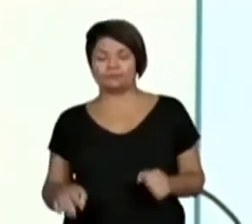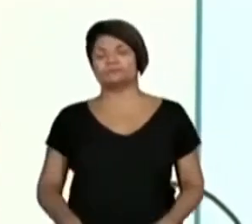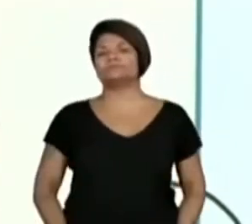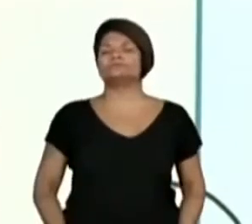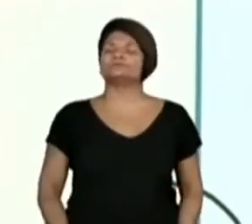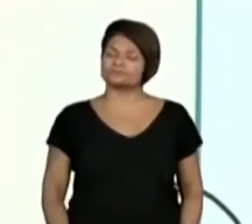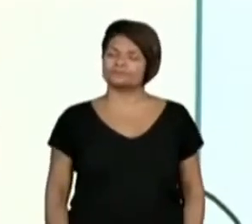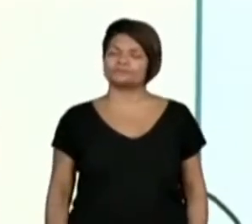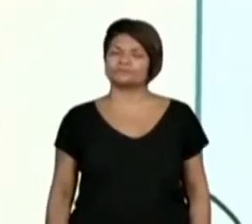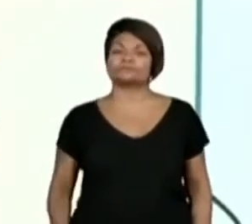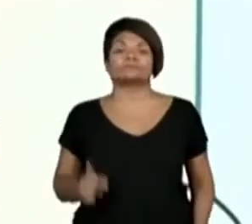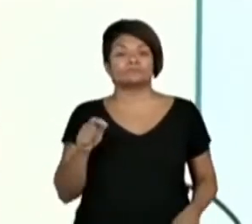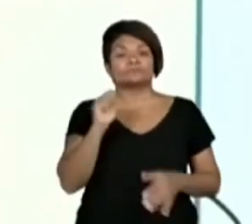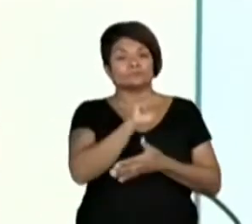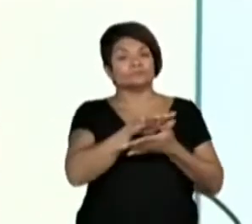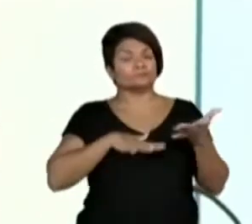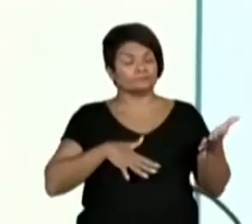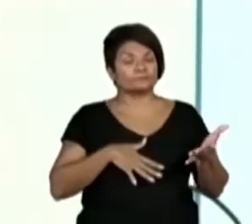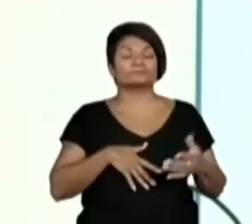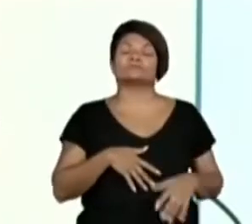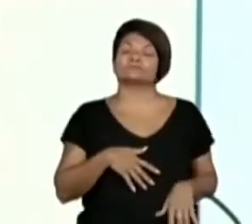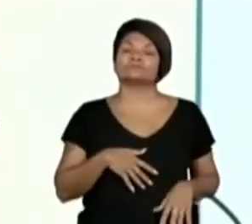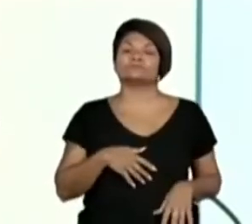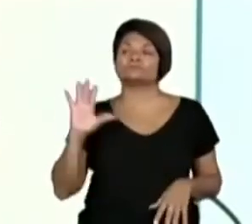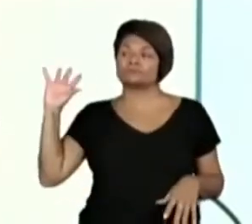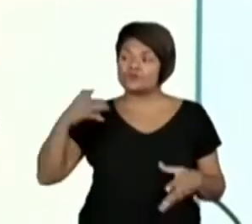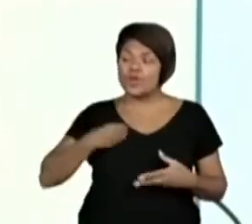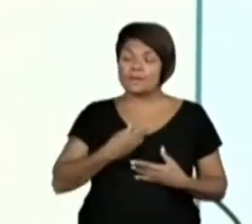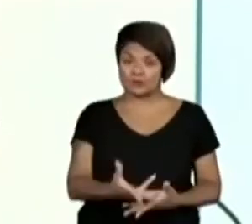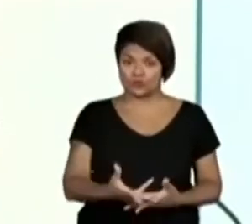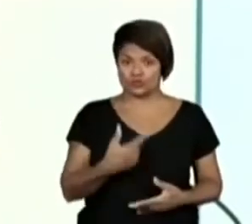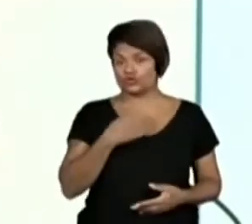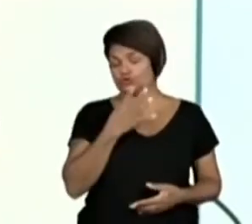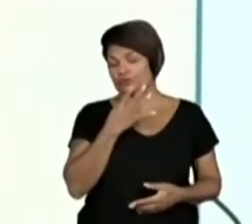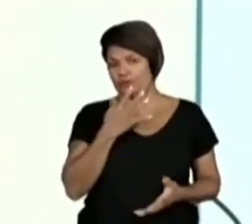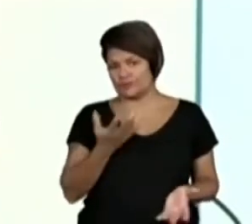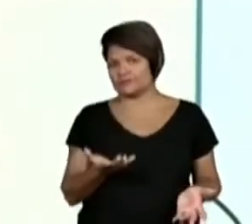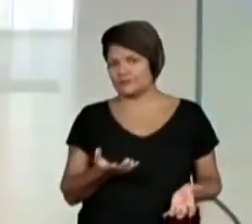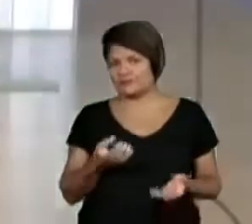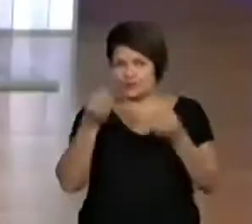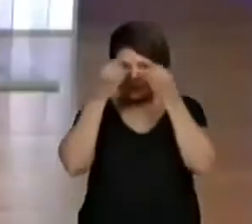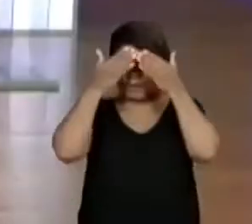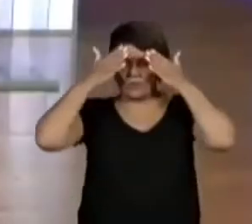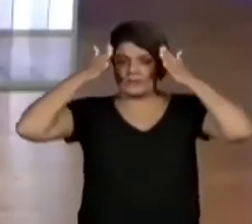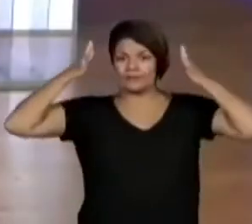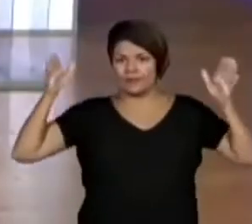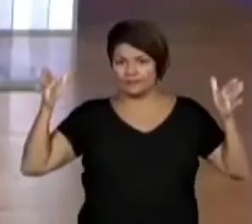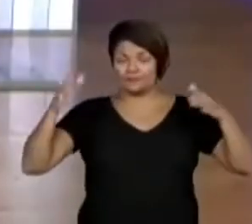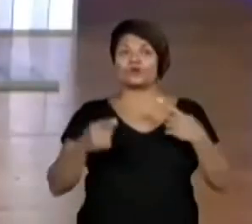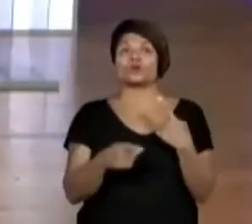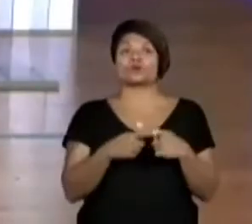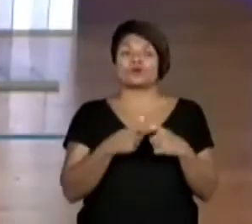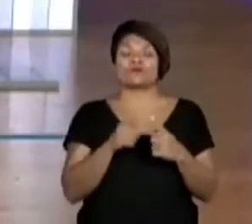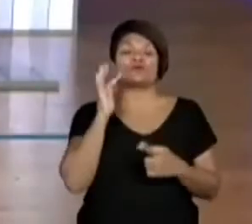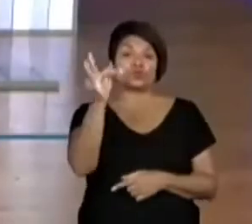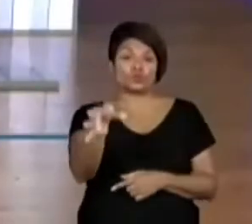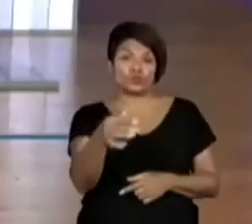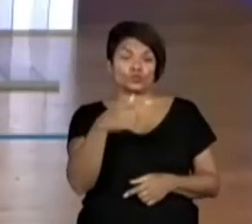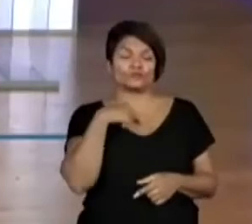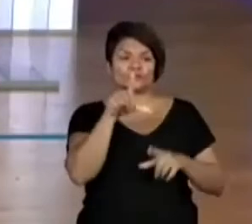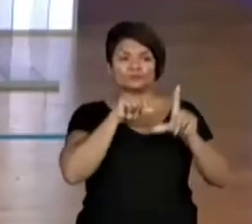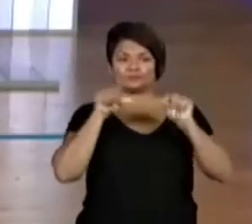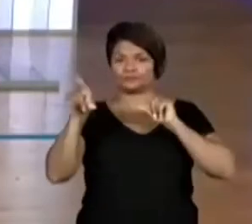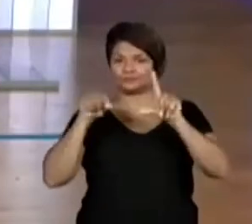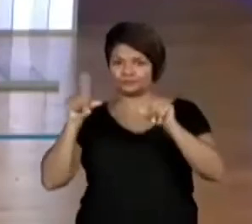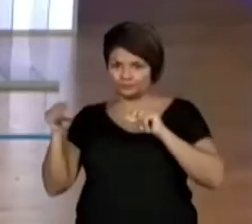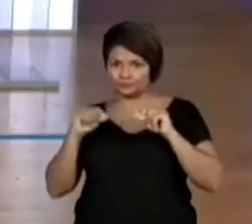uma atividade que a gente vai conhecendo o nosso repertório. Porque, professora Joyce, vai chegar uma hora que vai ter o livrinho com as parlendas selecionadas que eles